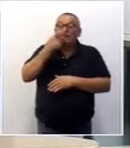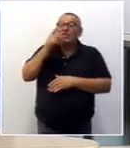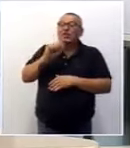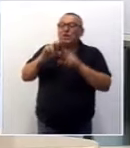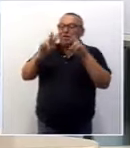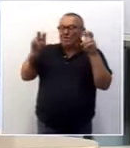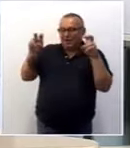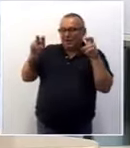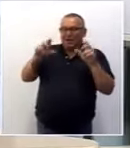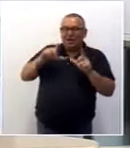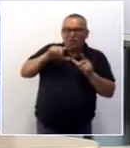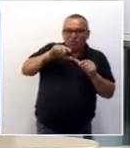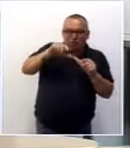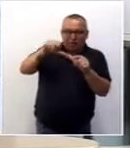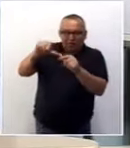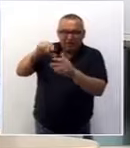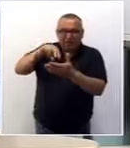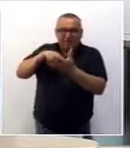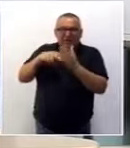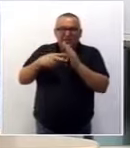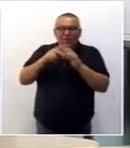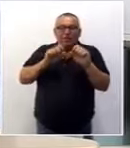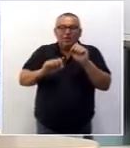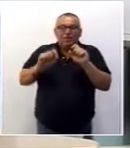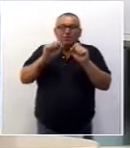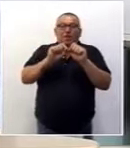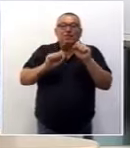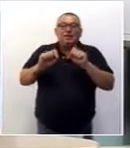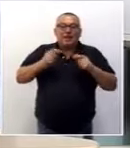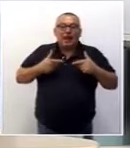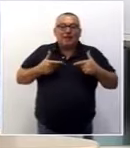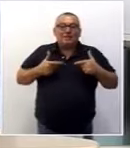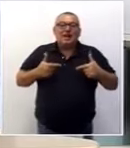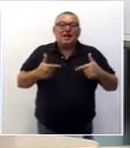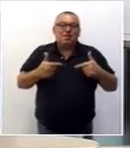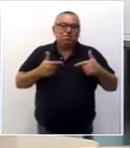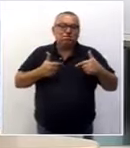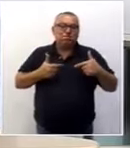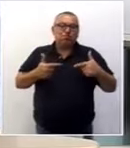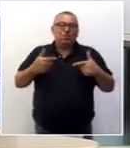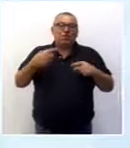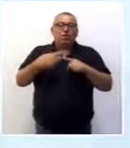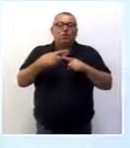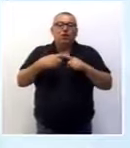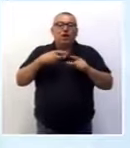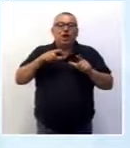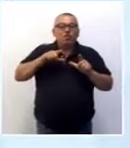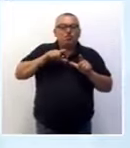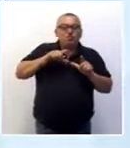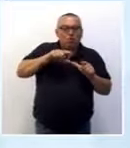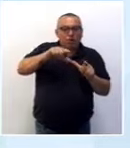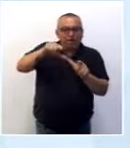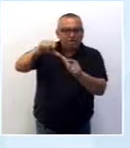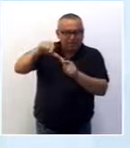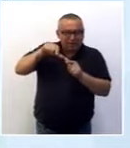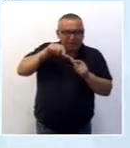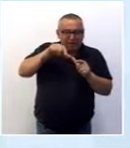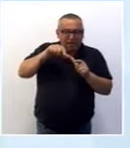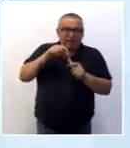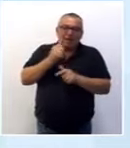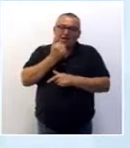que a geografia, antes de mais nada, serve para fazer a guerra, não é? Porque a geografia é uma, né, das ciências lá que